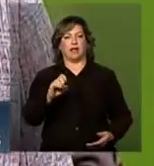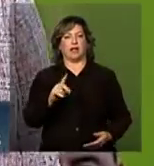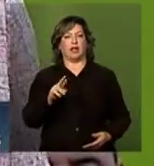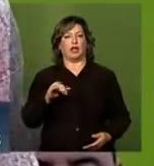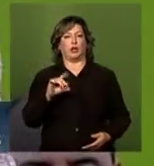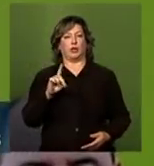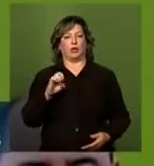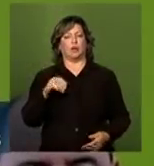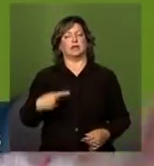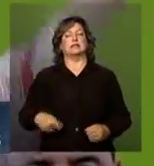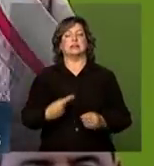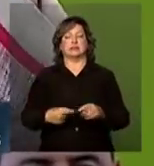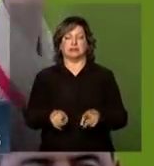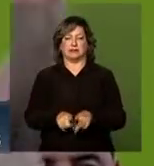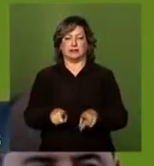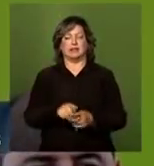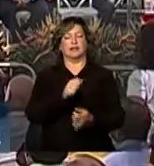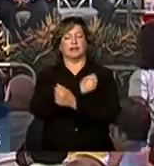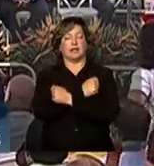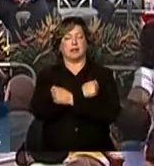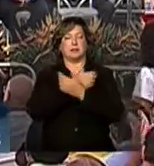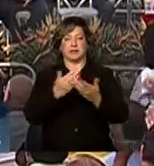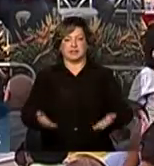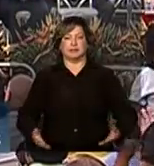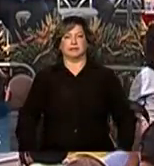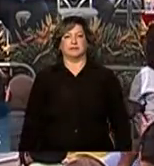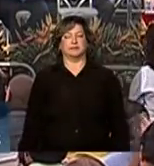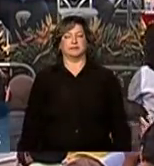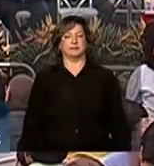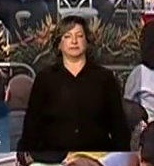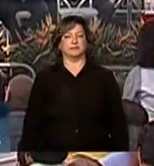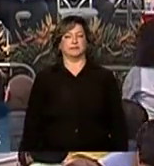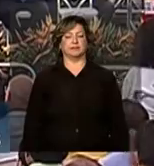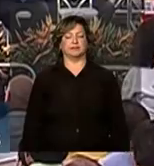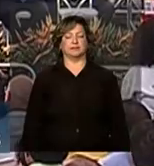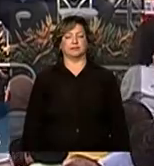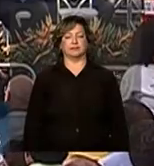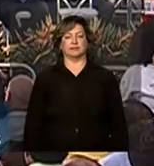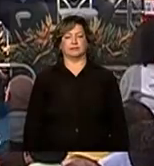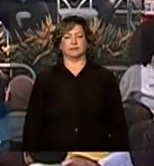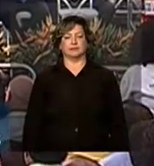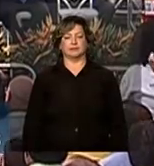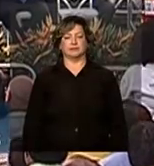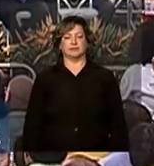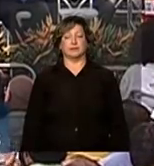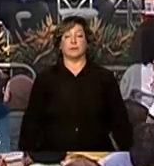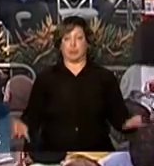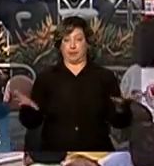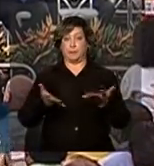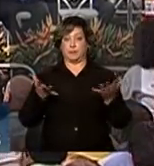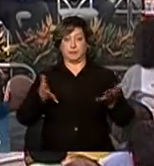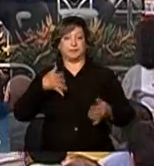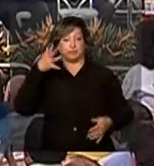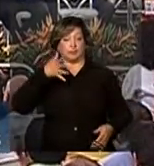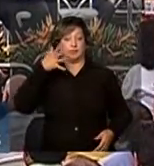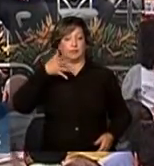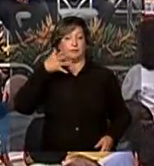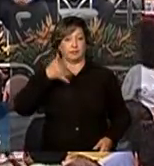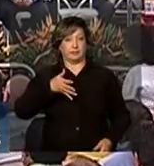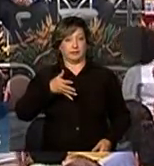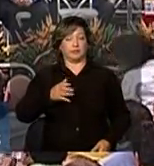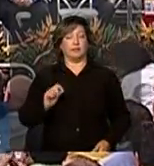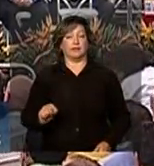e por Governador Valadares um grande abraço para uso da palavra neste